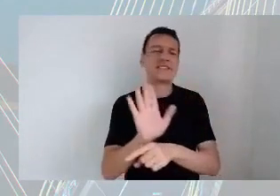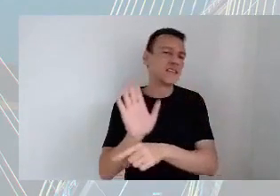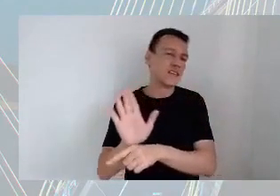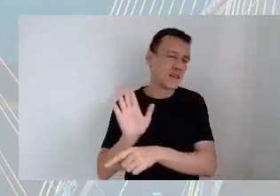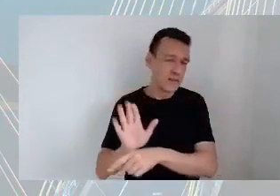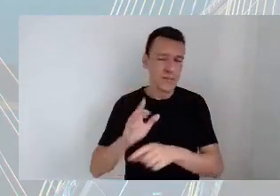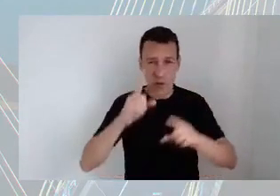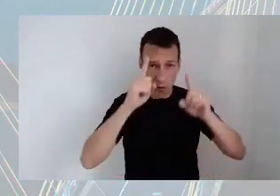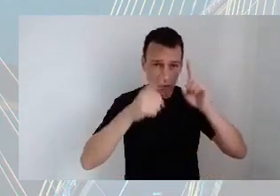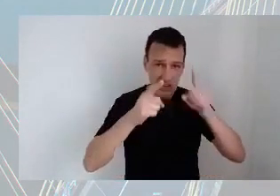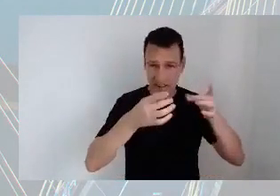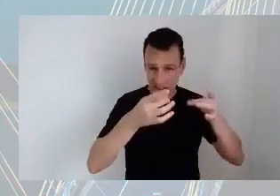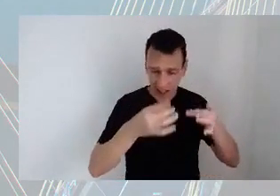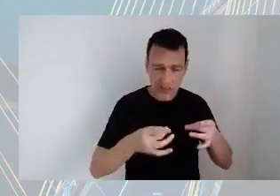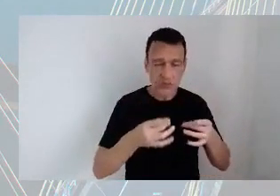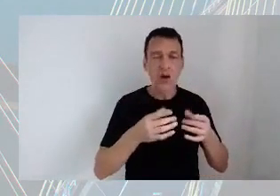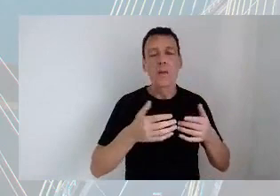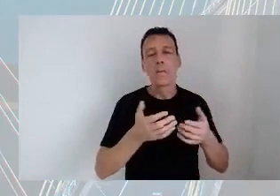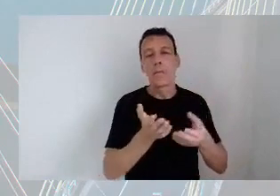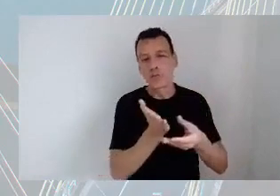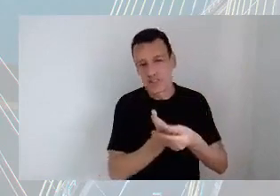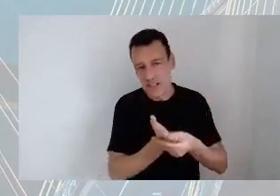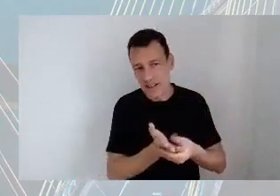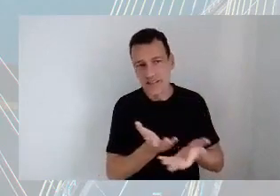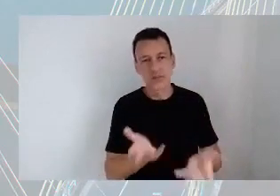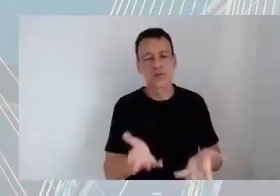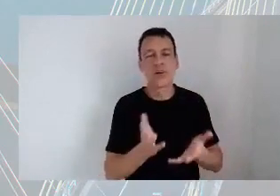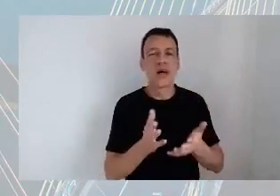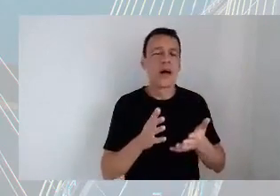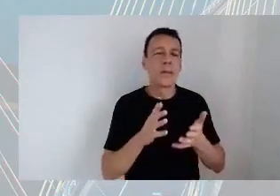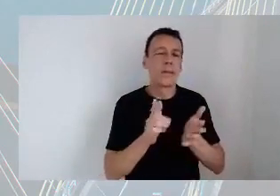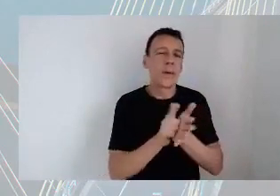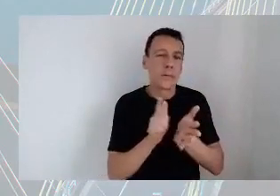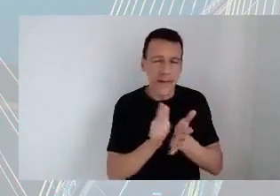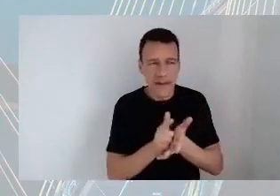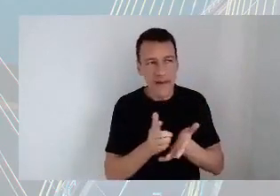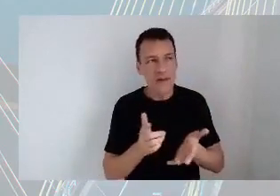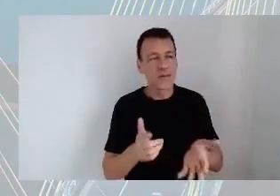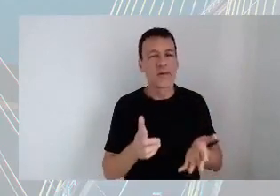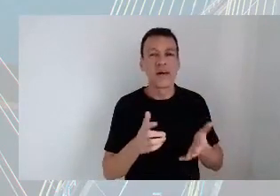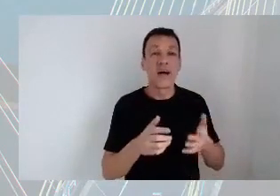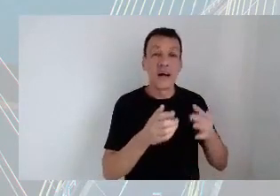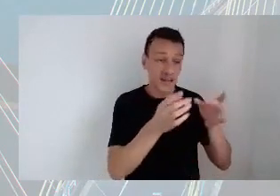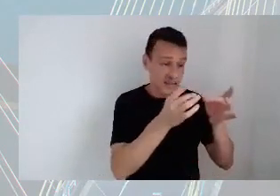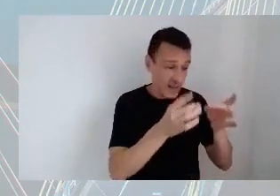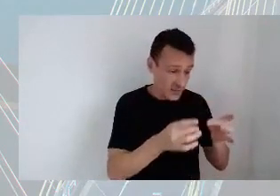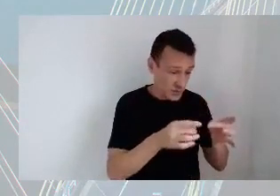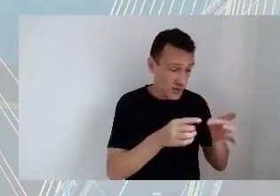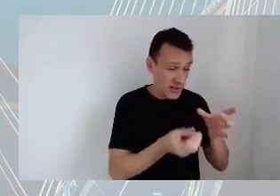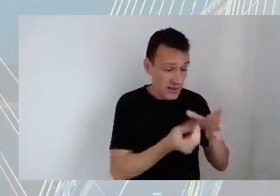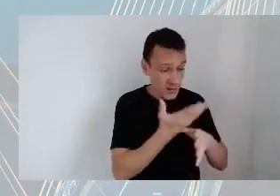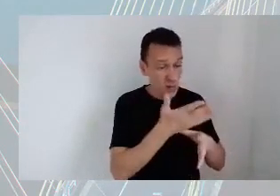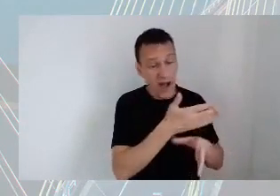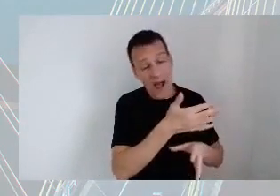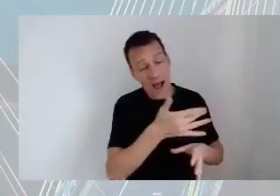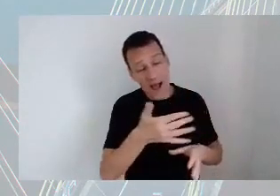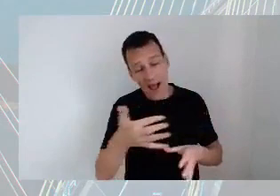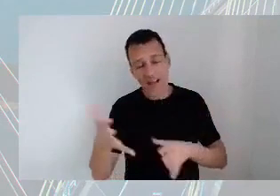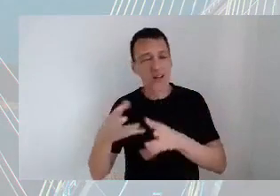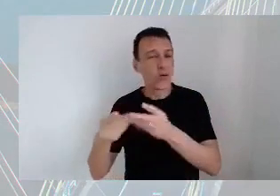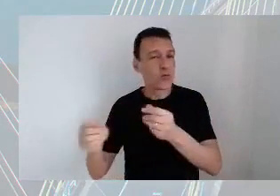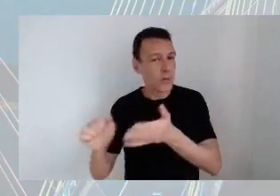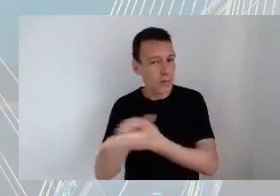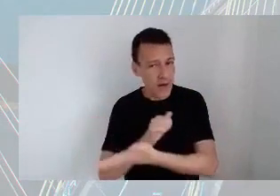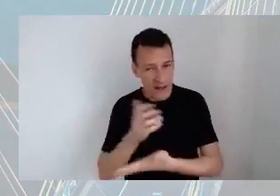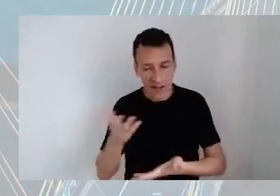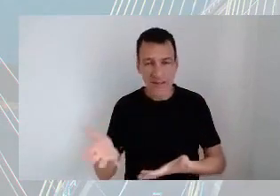documentação, papéis, né? Todo o ciclo de vida do dado, tem até aqui uma imagenzinha, né? O roadmap de mudanças,